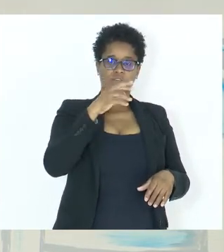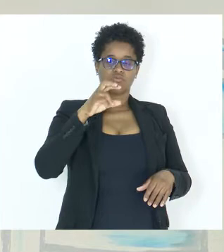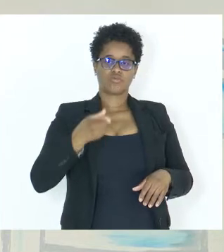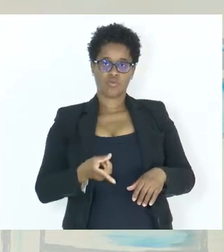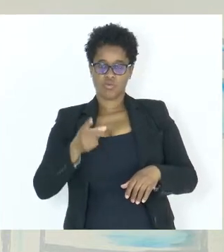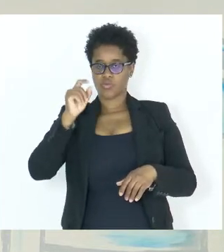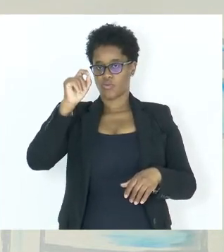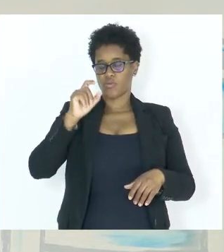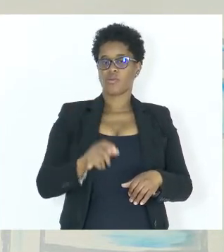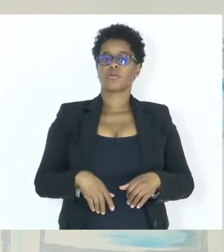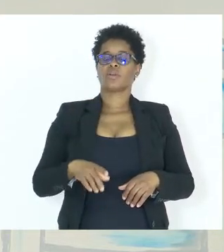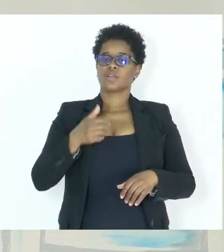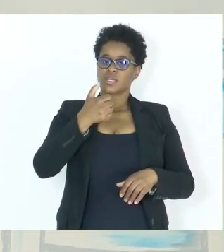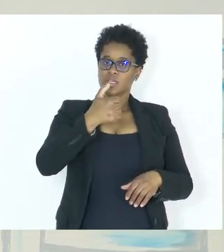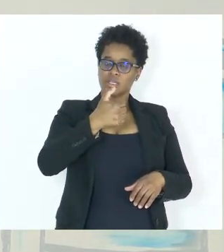29º e